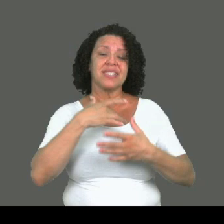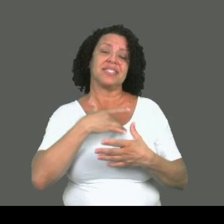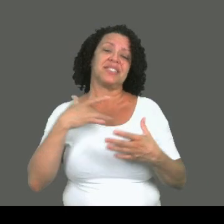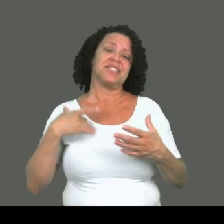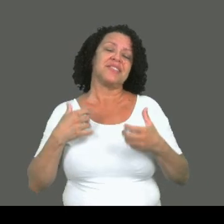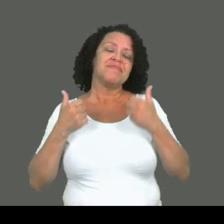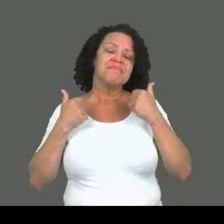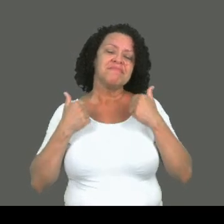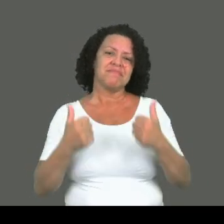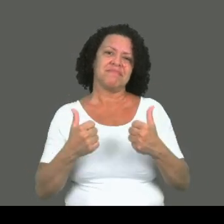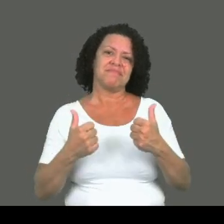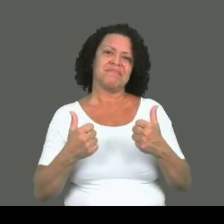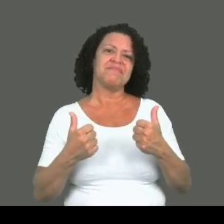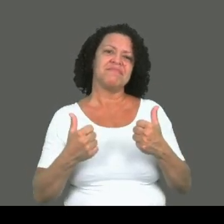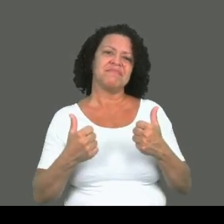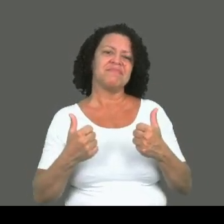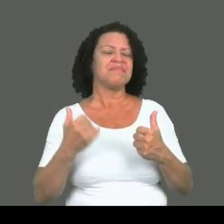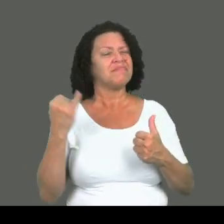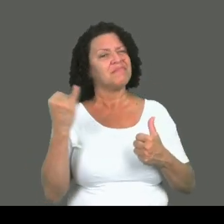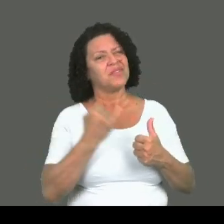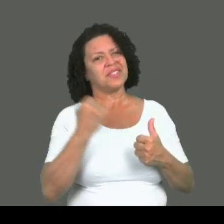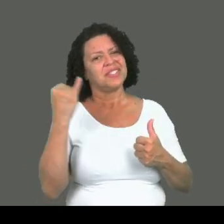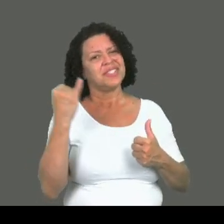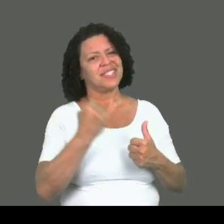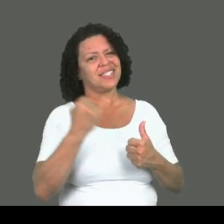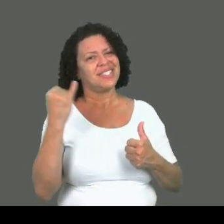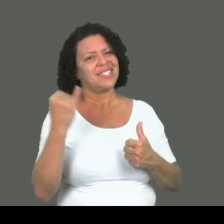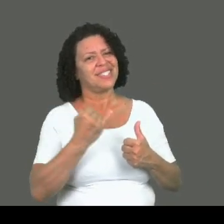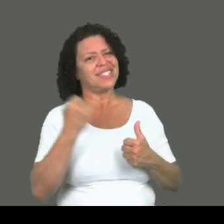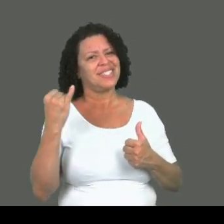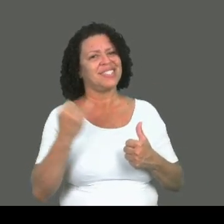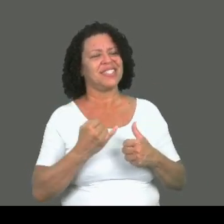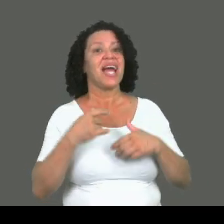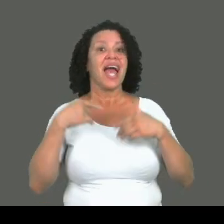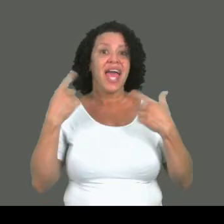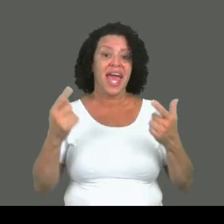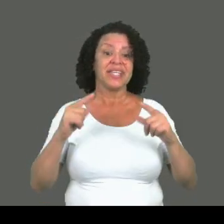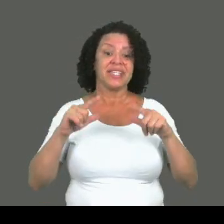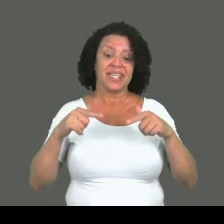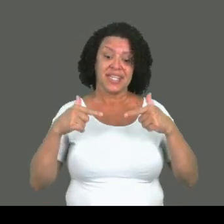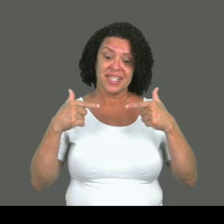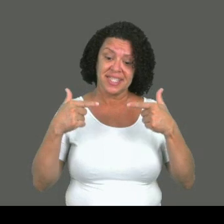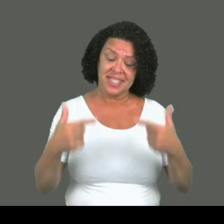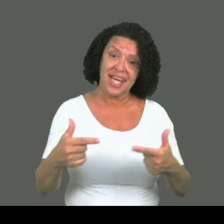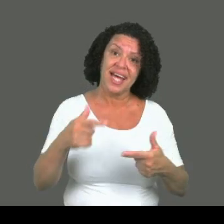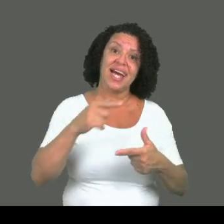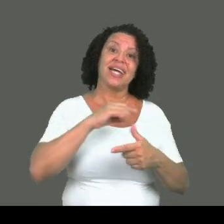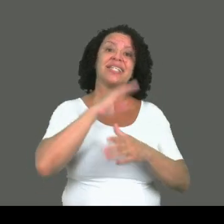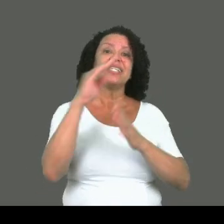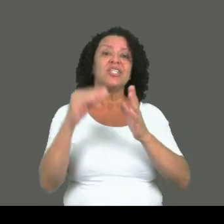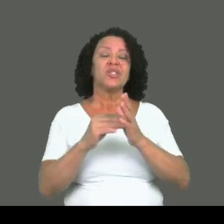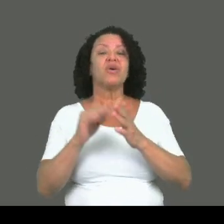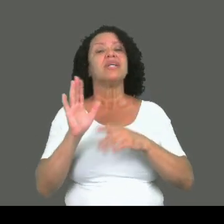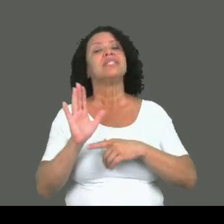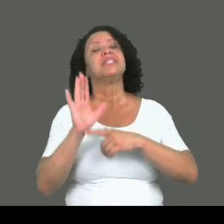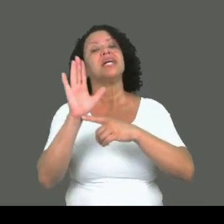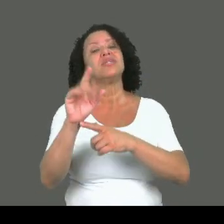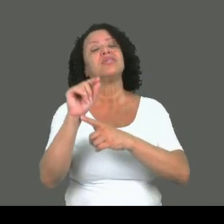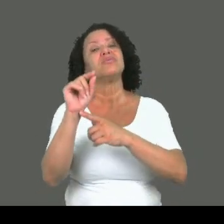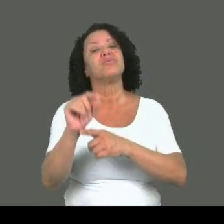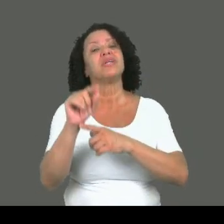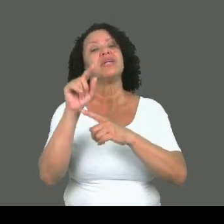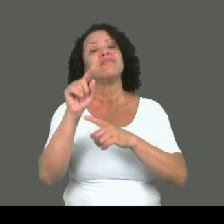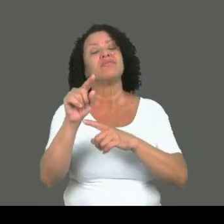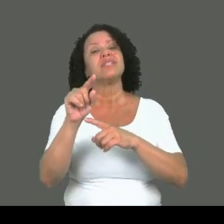necessário, tá? Isso é muito importante. Essas atividades todas nos ajudam o quê? A gente